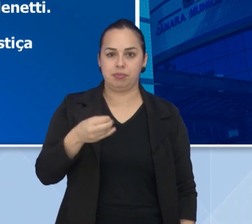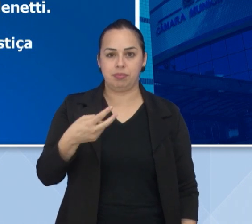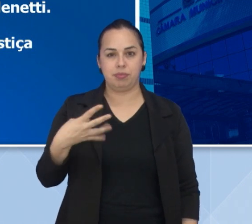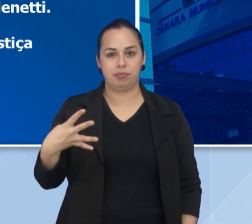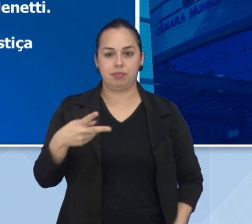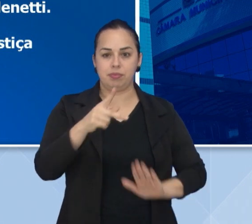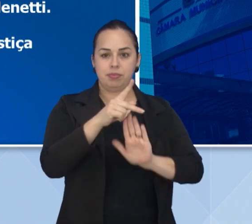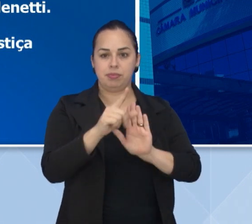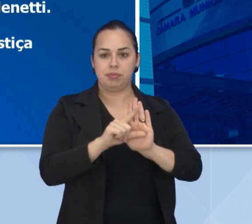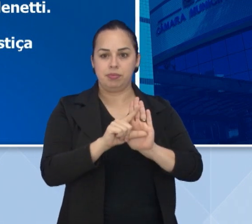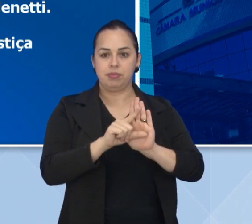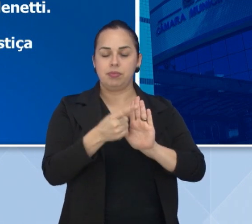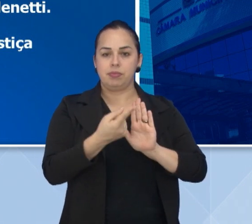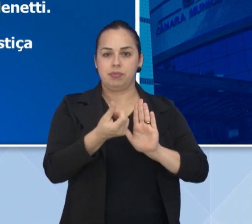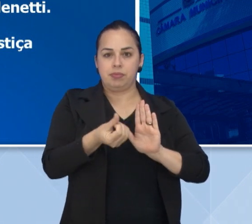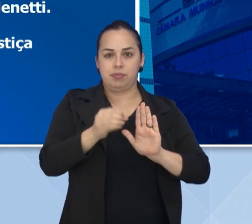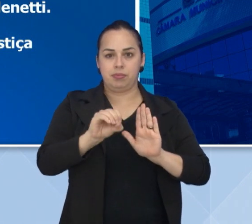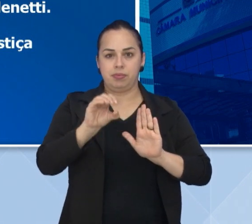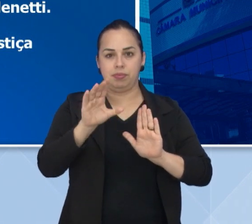6772/2024, projeto de lei número